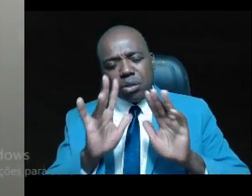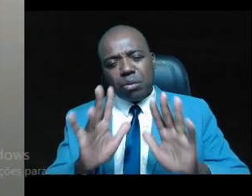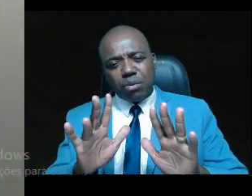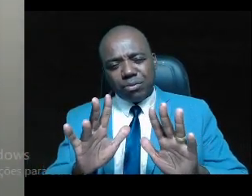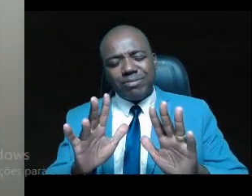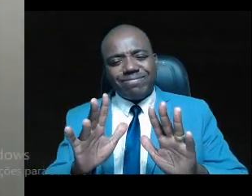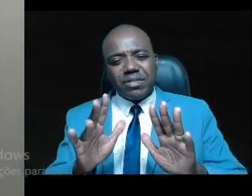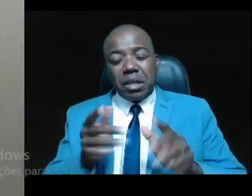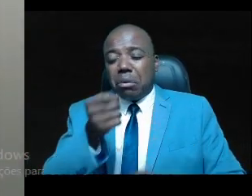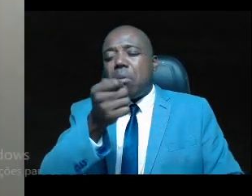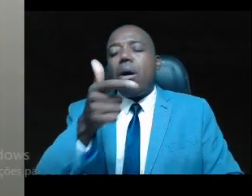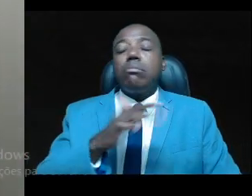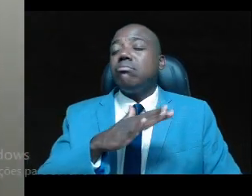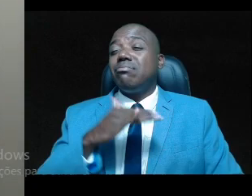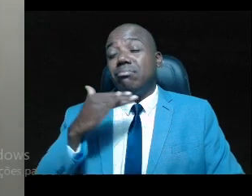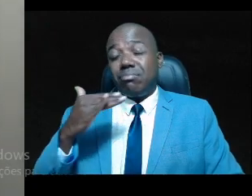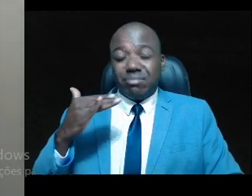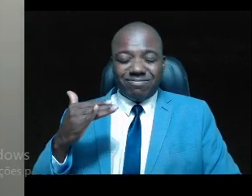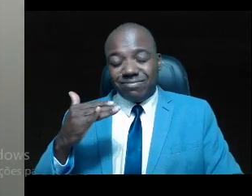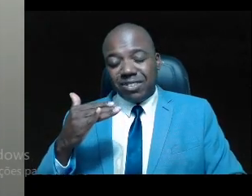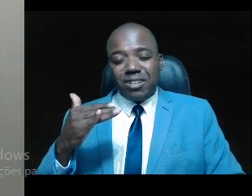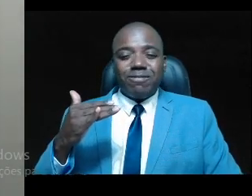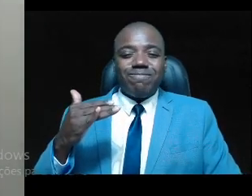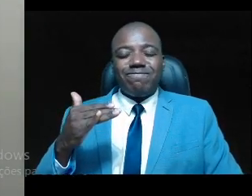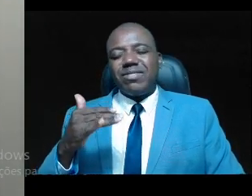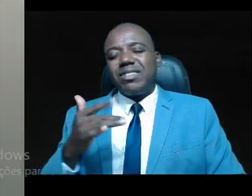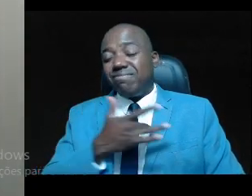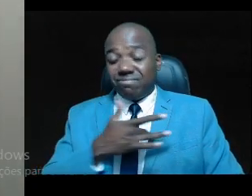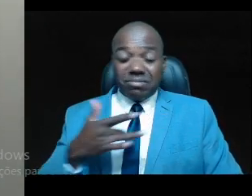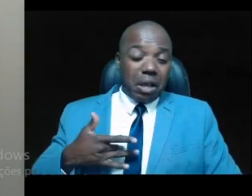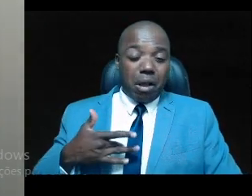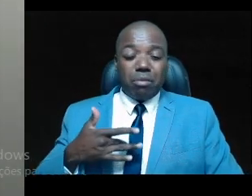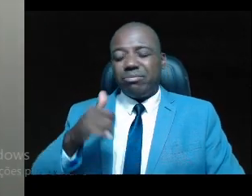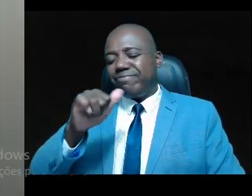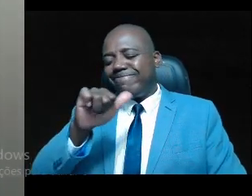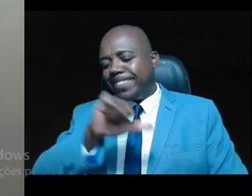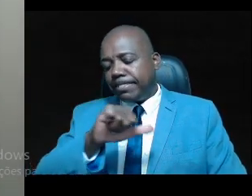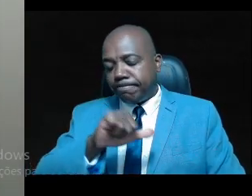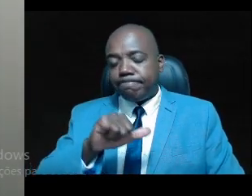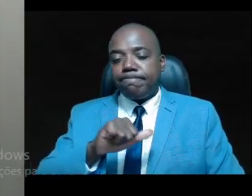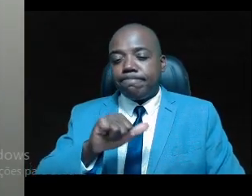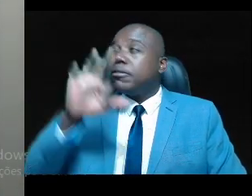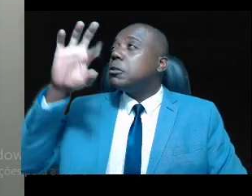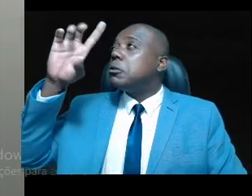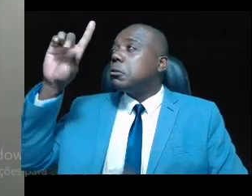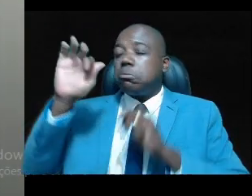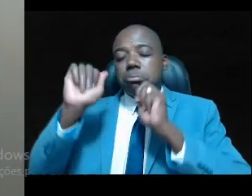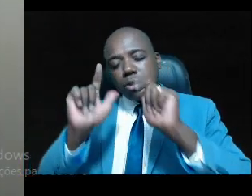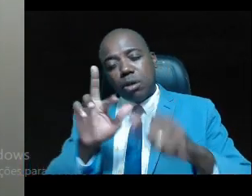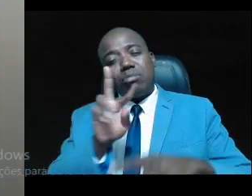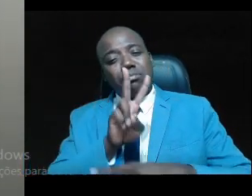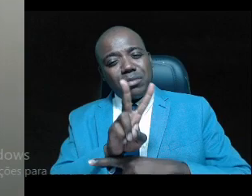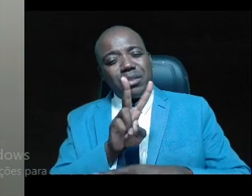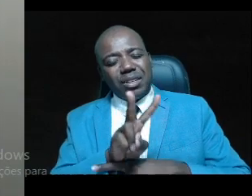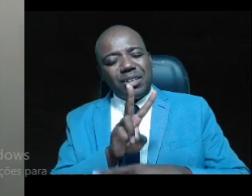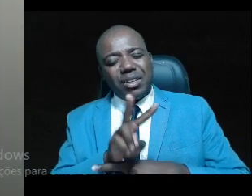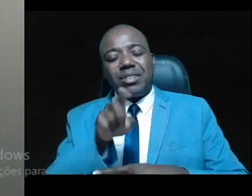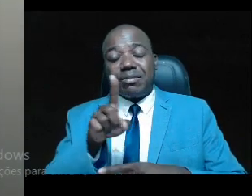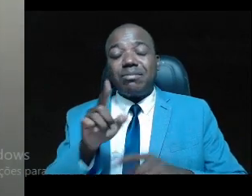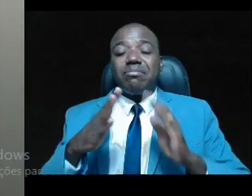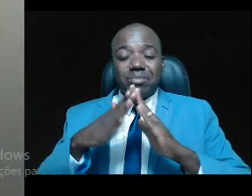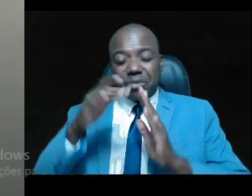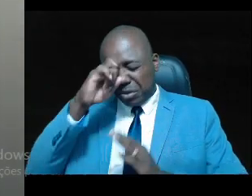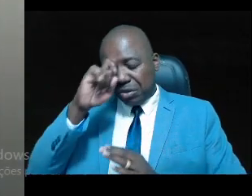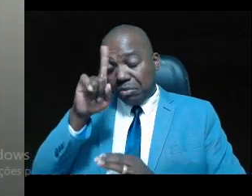morte, mas pela natureza da fé e a esperança e a oração dos santos, o Senhor nos tirou da UTI, do tubo, e convida para